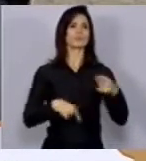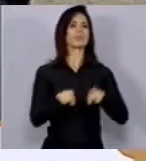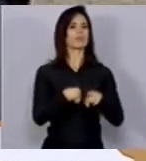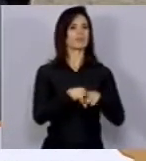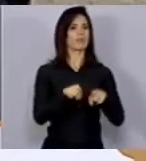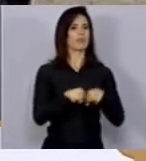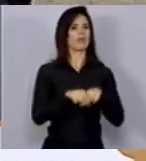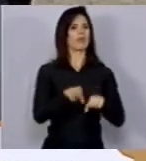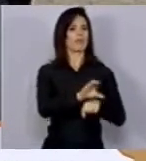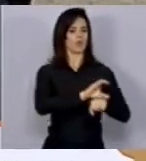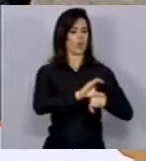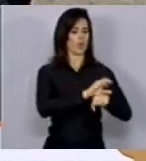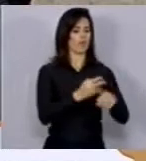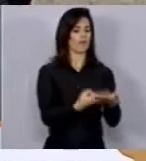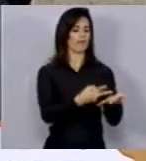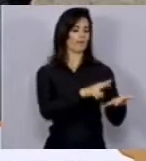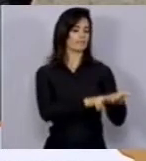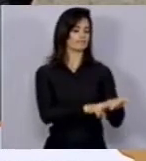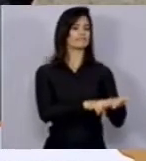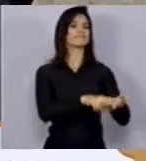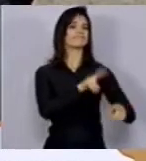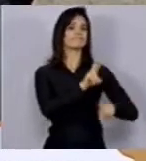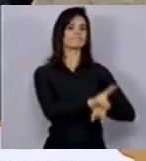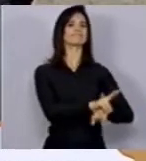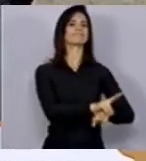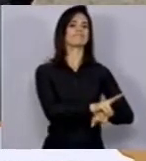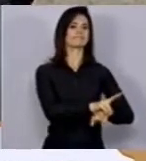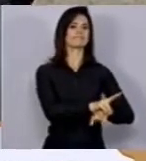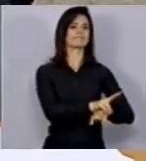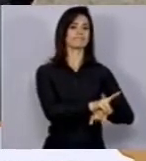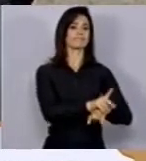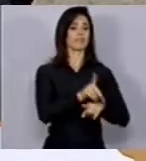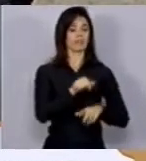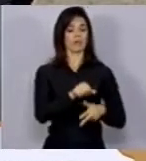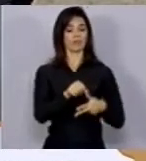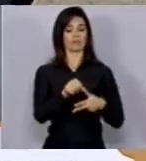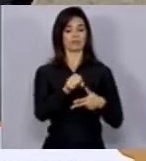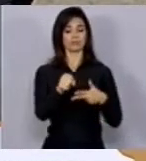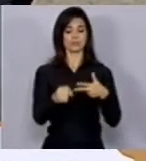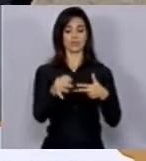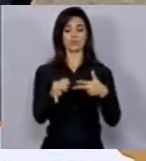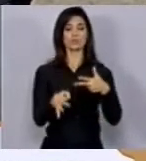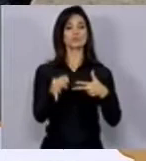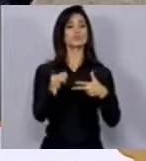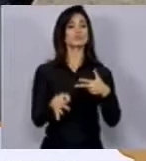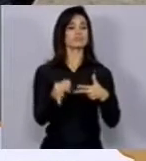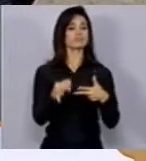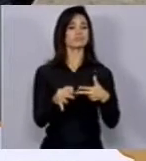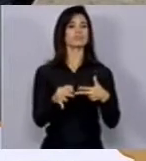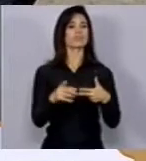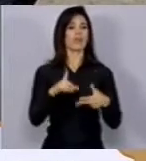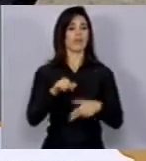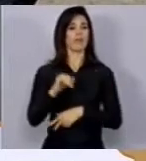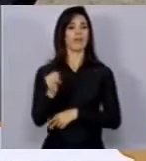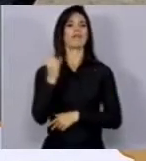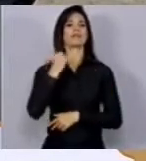guardião e intérprete da Constituição, o que o situa numa posição incontrastável no